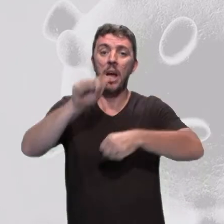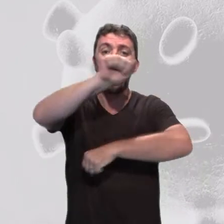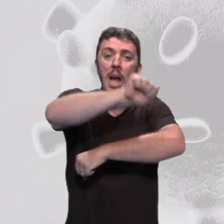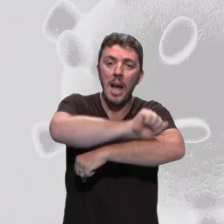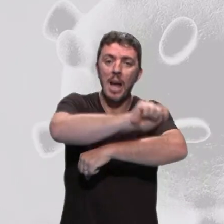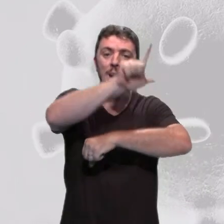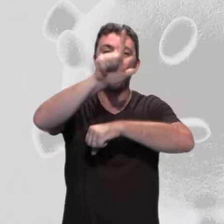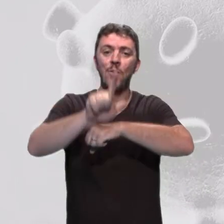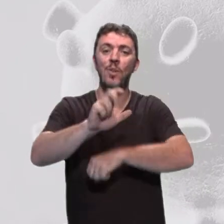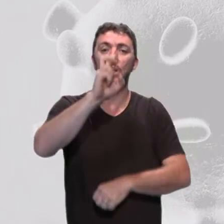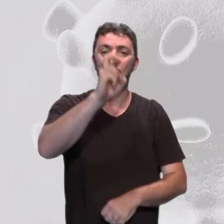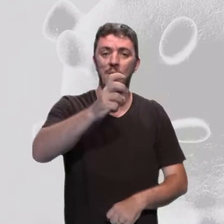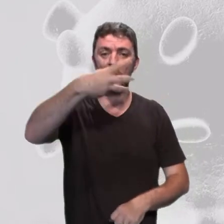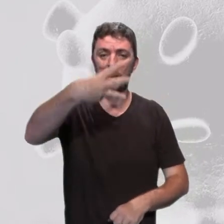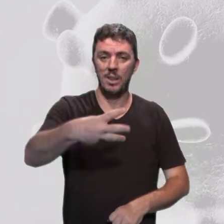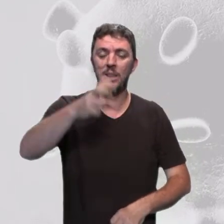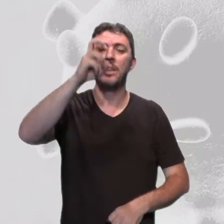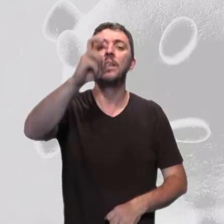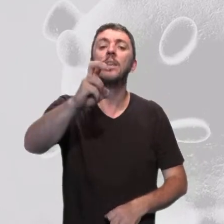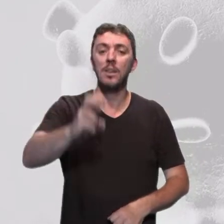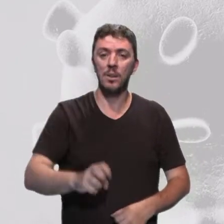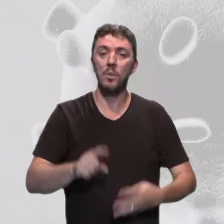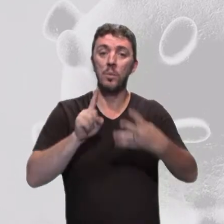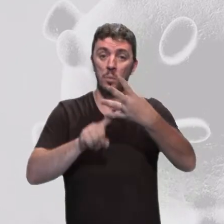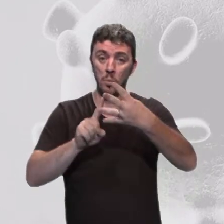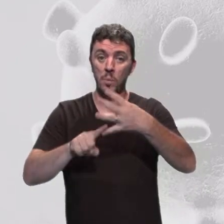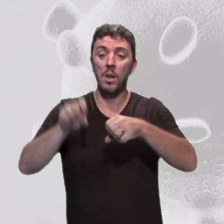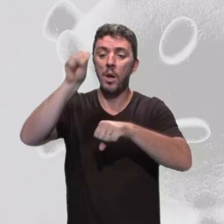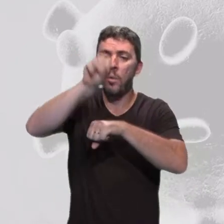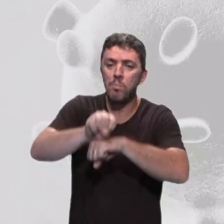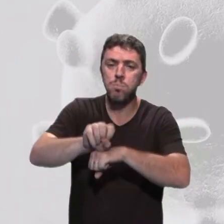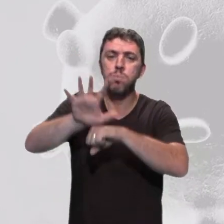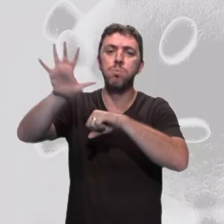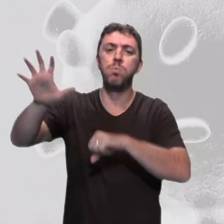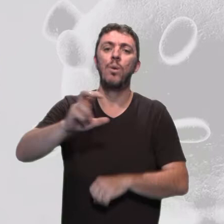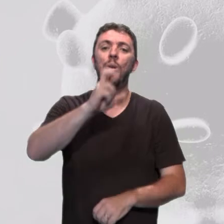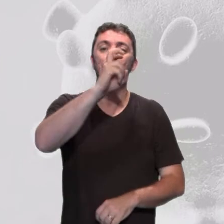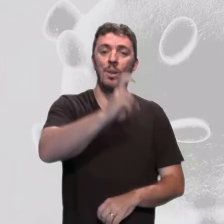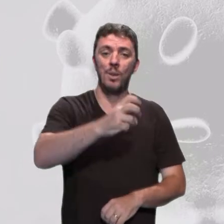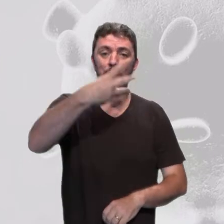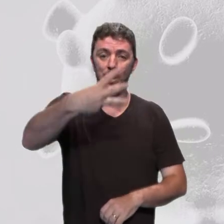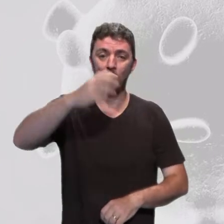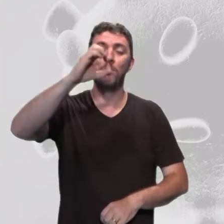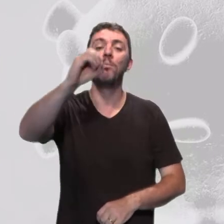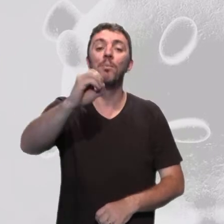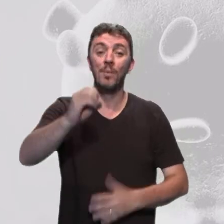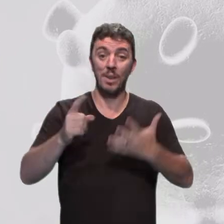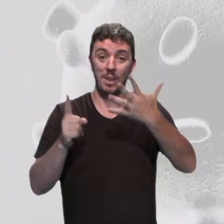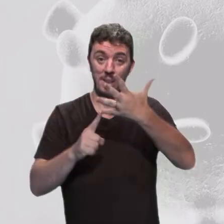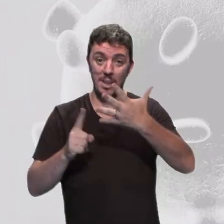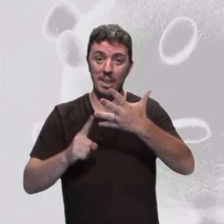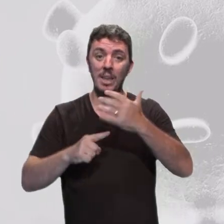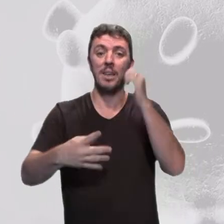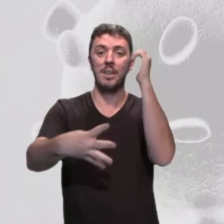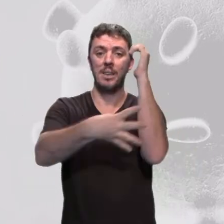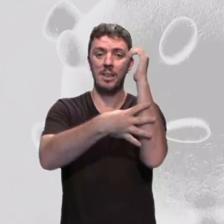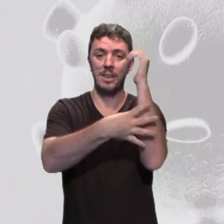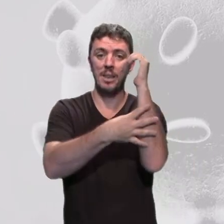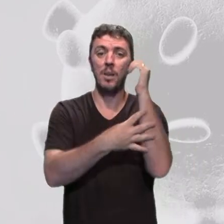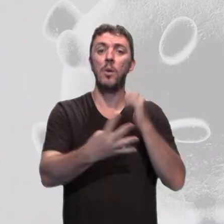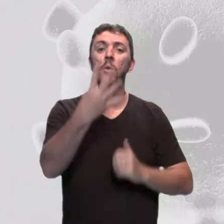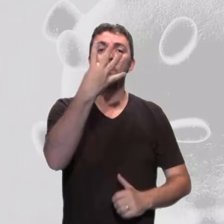com 535 casos, Vila Maringá, com 530 casos e Secap, com